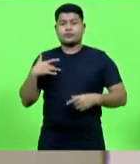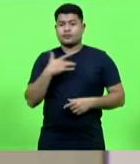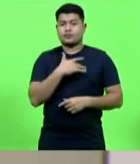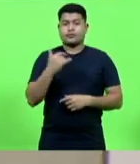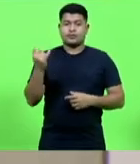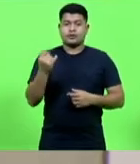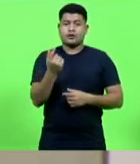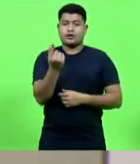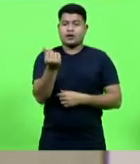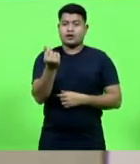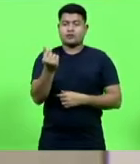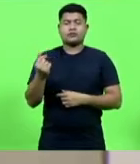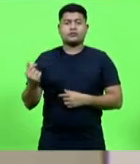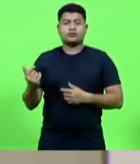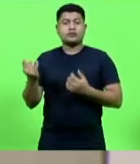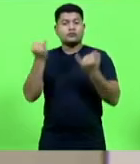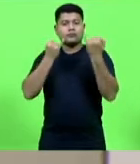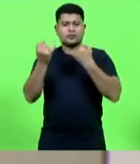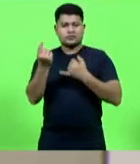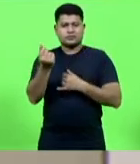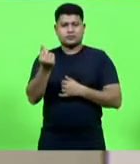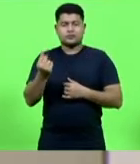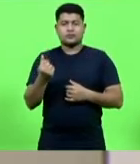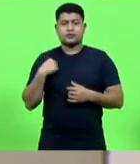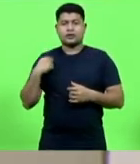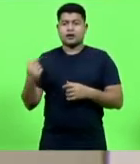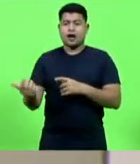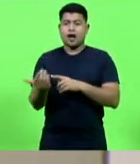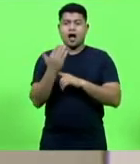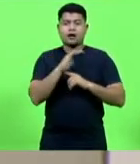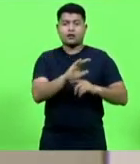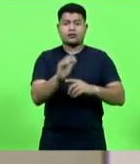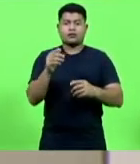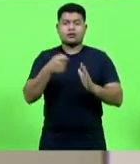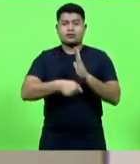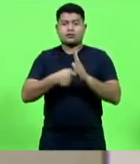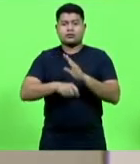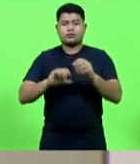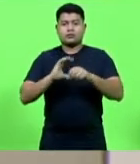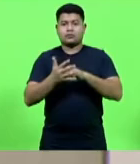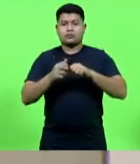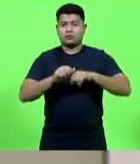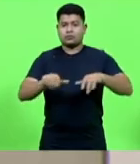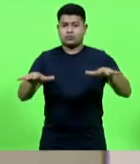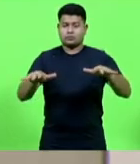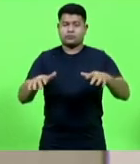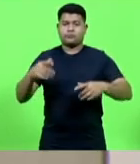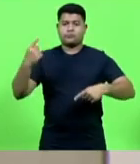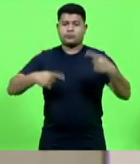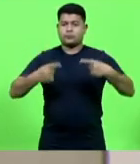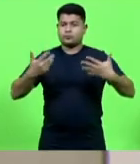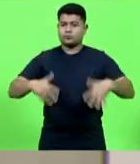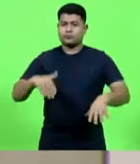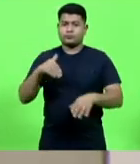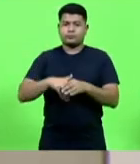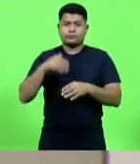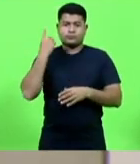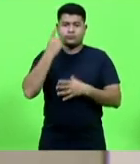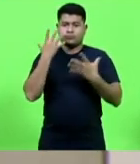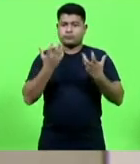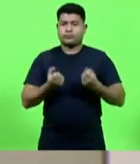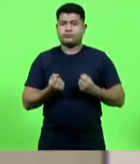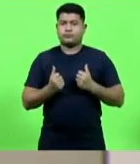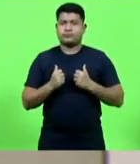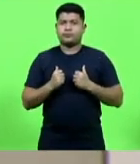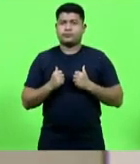verba advinda do Governo Federal para combate à pandemia do Covid-19, em discussão. Não havendo quem queira discutir, em votação, deputados que